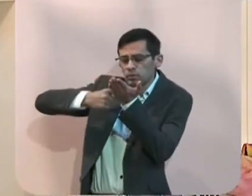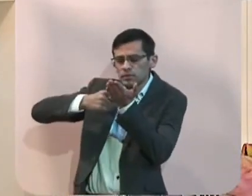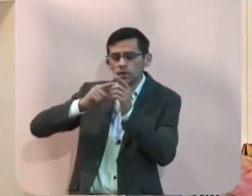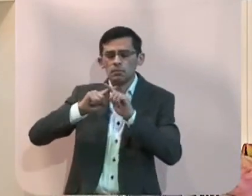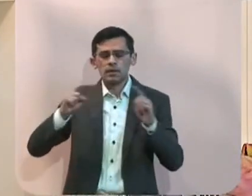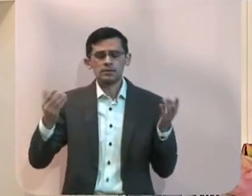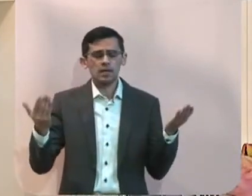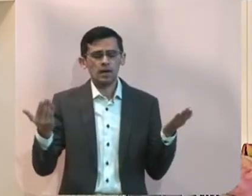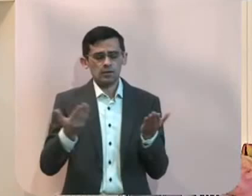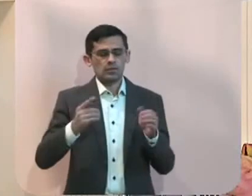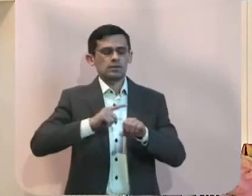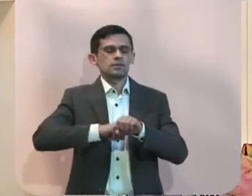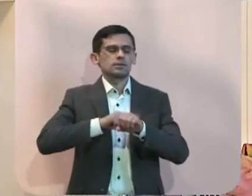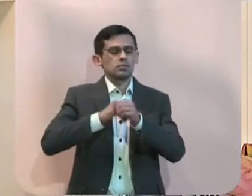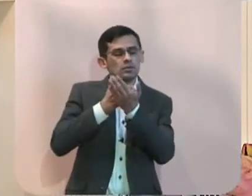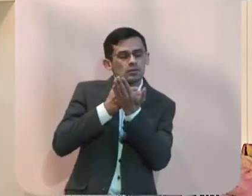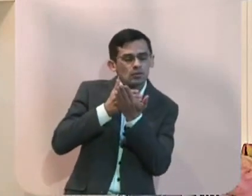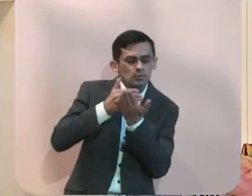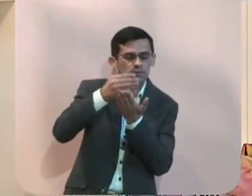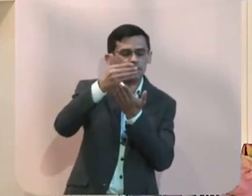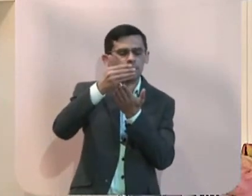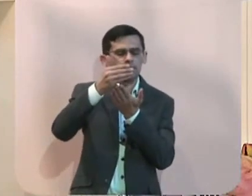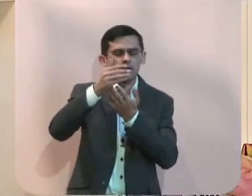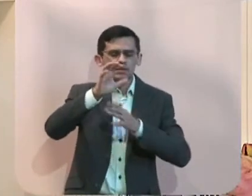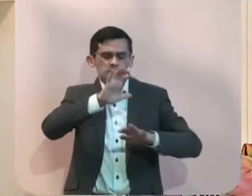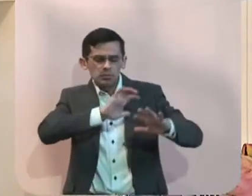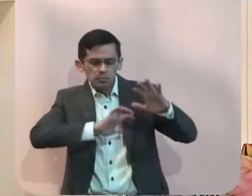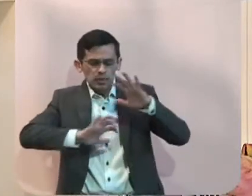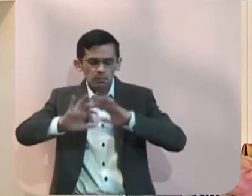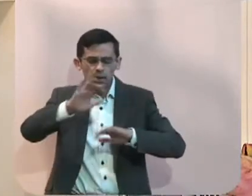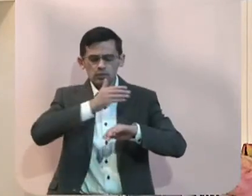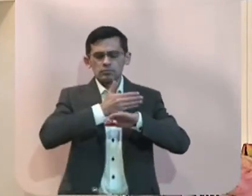Pai, nessa jornada que eles vão começar, de